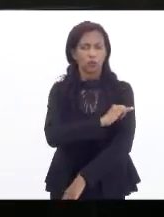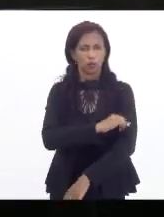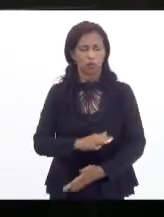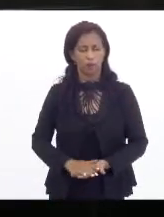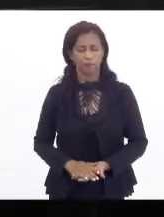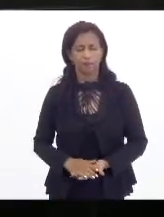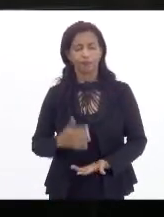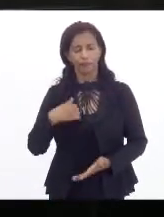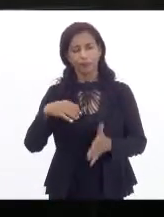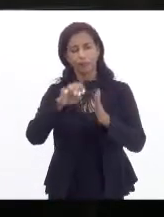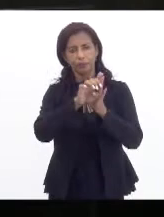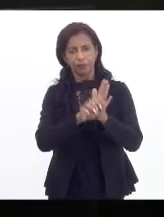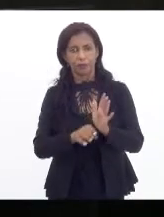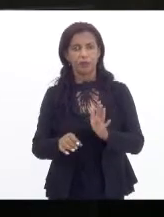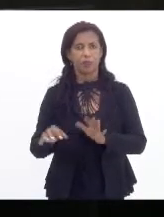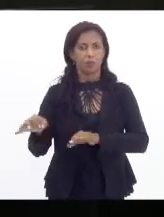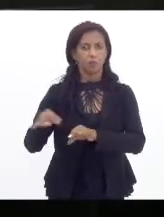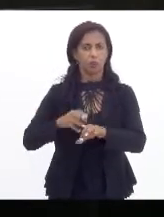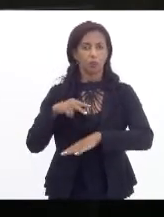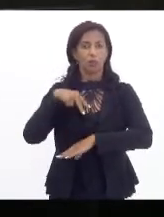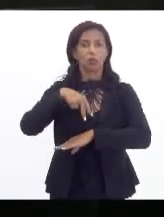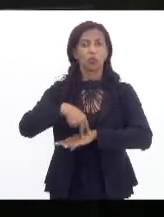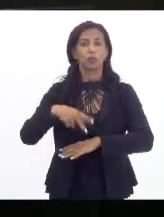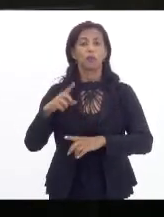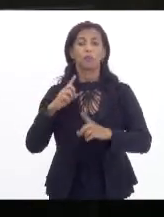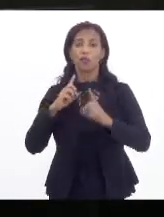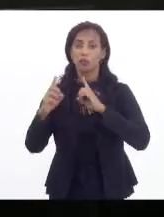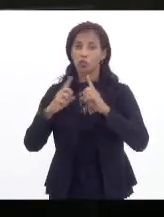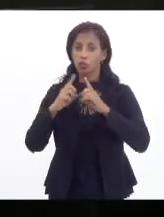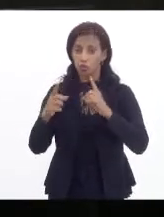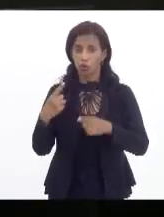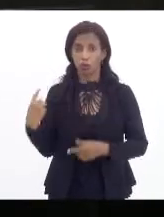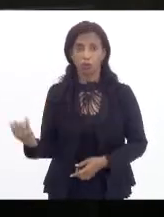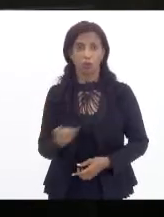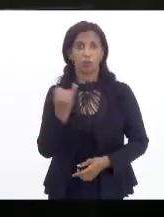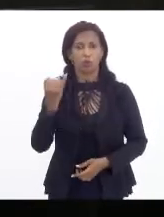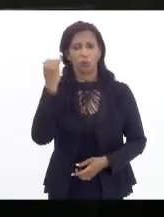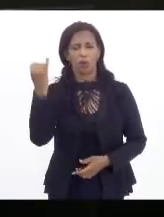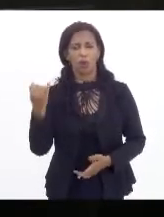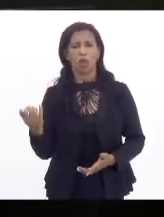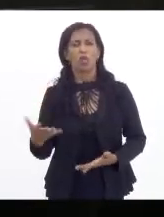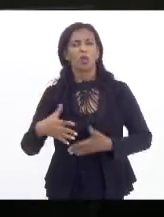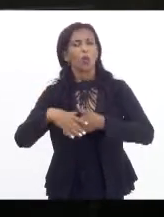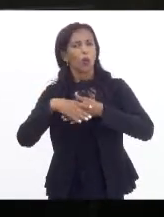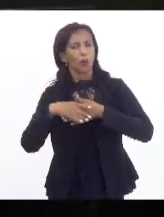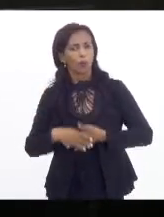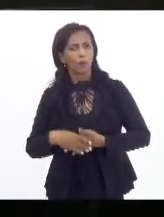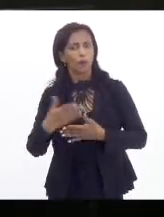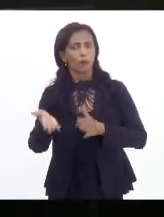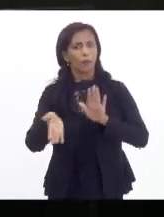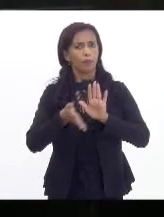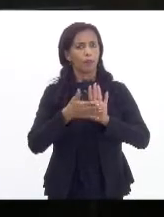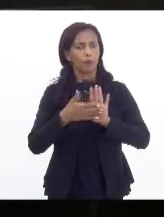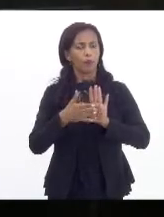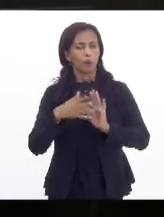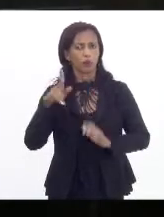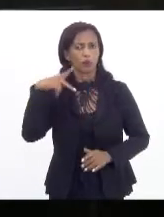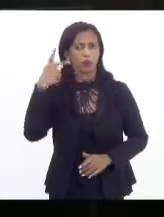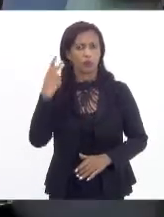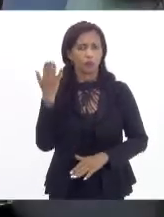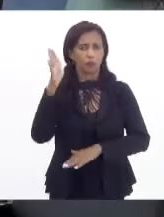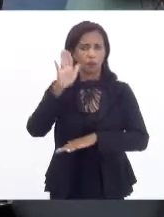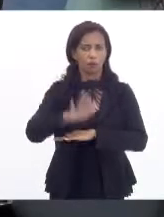emendei o projeto, mas assumi a tribuna para discuti-lo, dada a sua relevância, e cumprimentar o autor pela matéria proposta ao Parlamento na tarde de